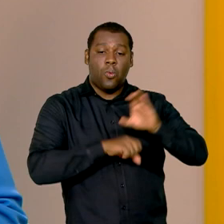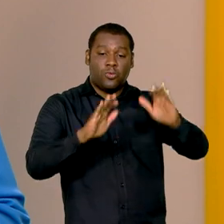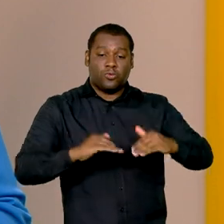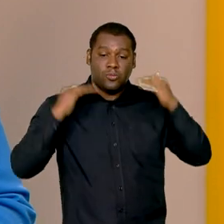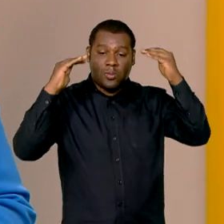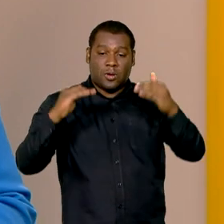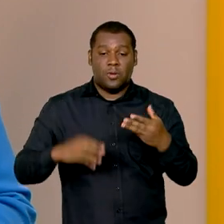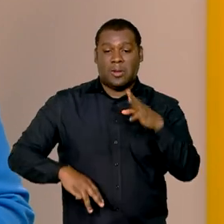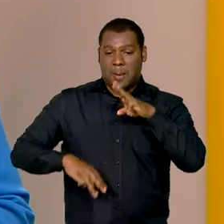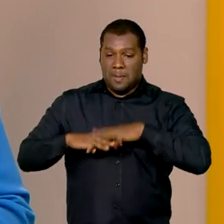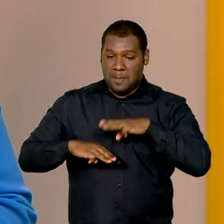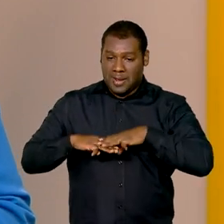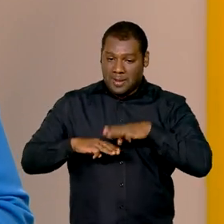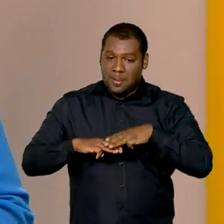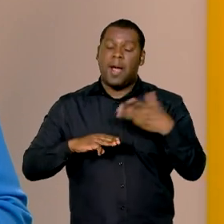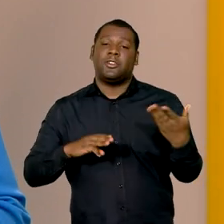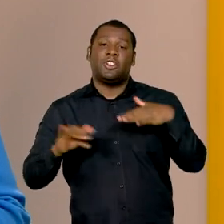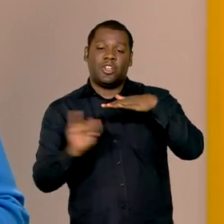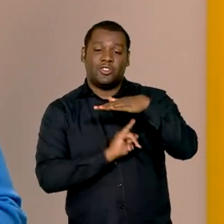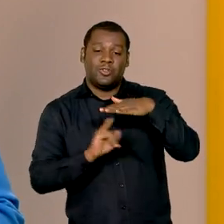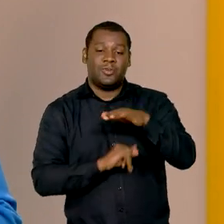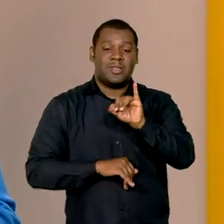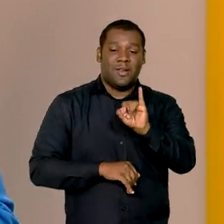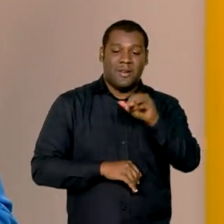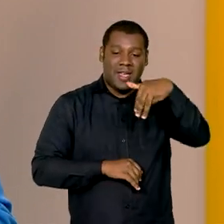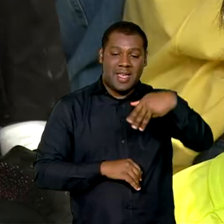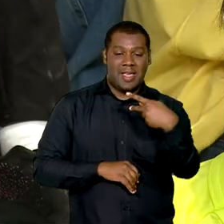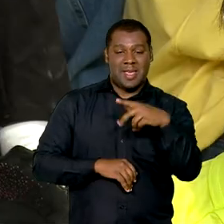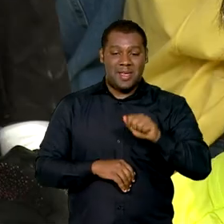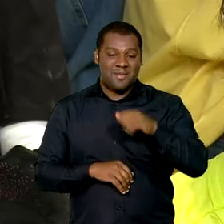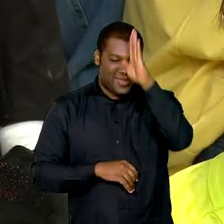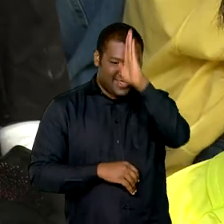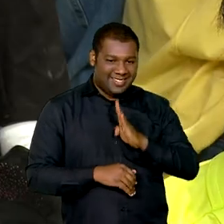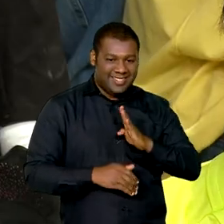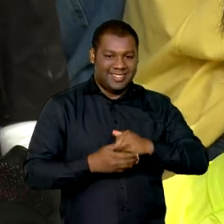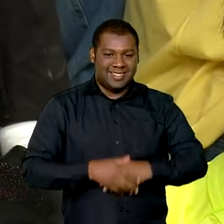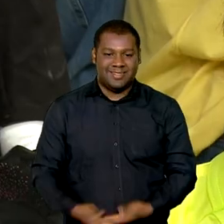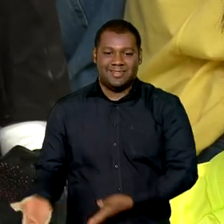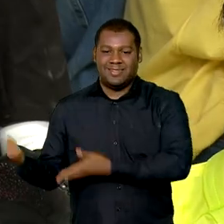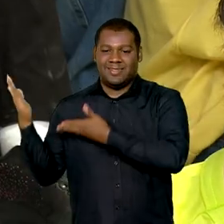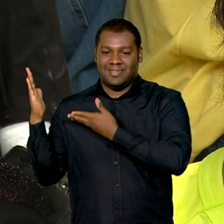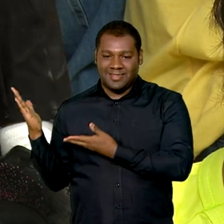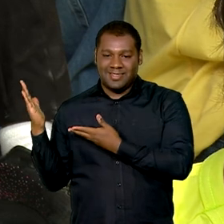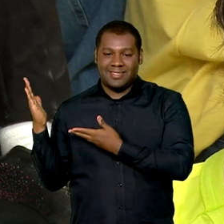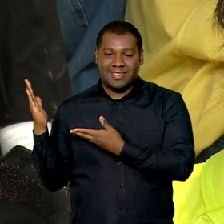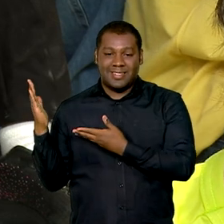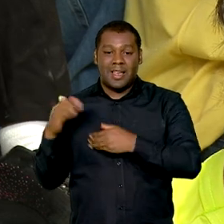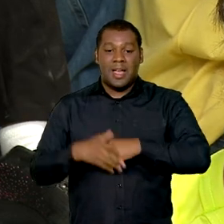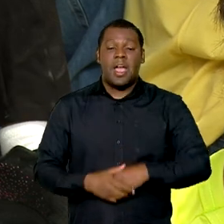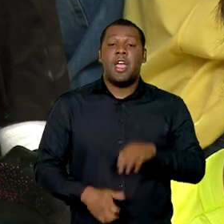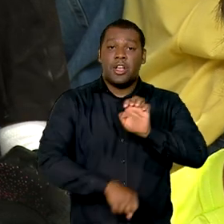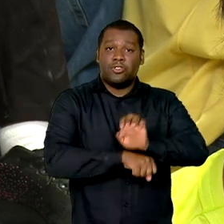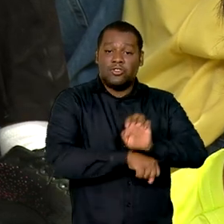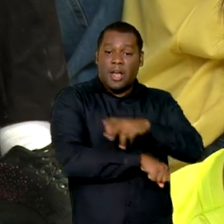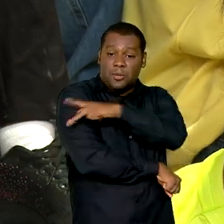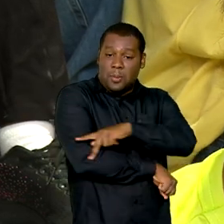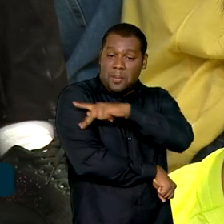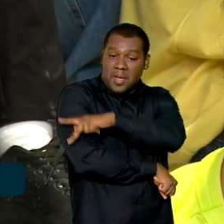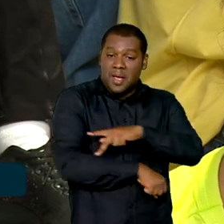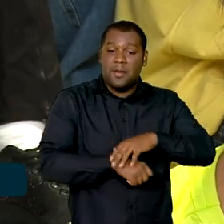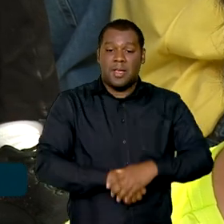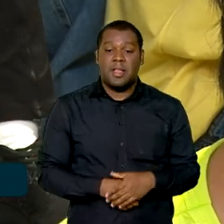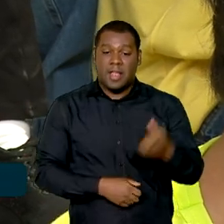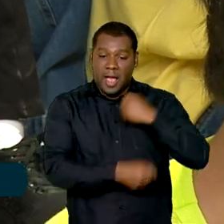e Aplicada, o IMPA, e é de graça. Alex Veras é do interior do Piauí e ganhou no